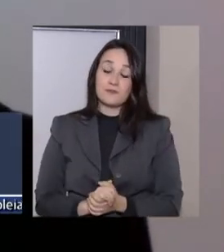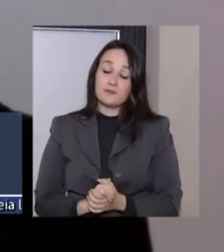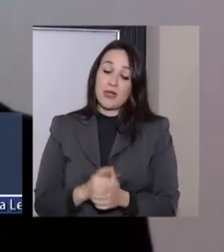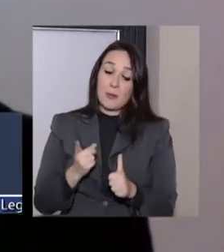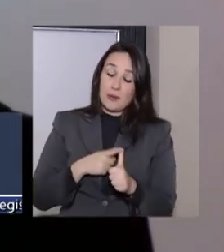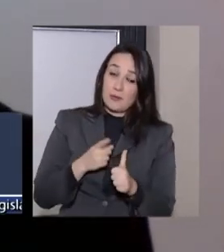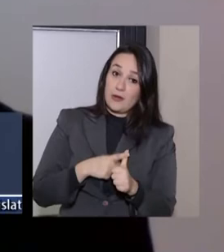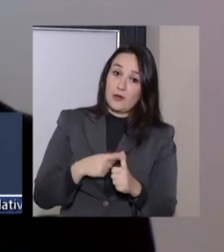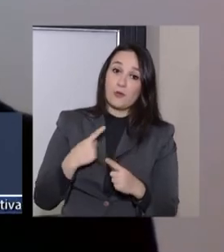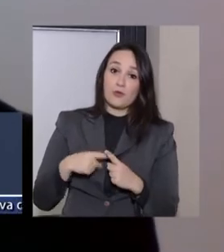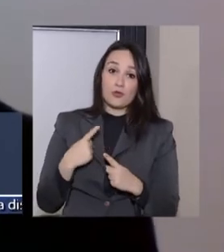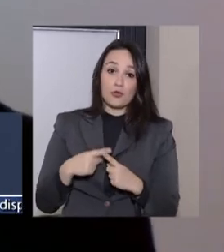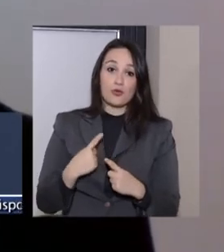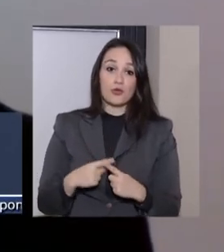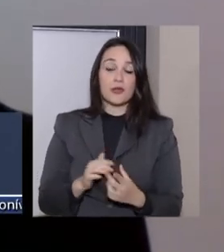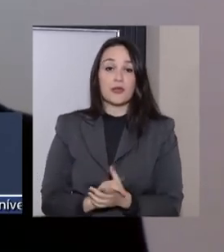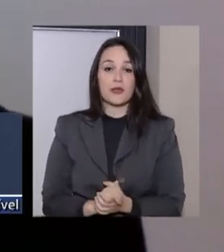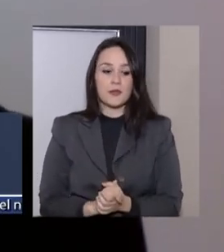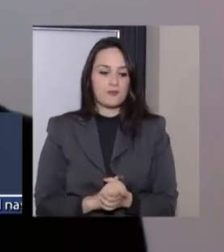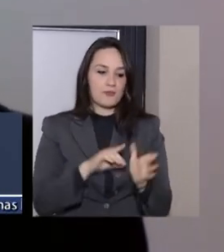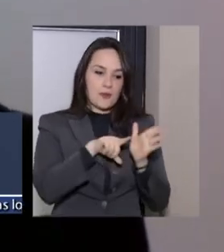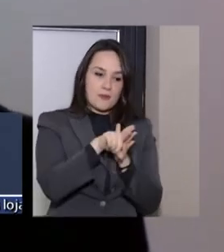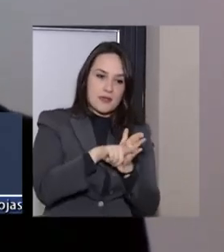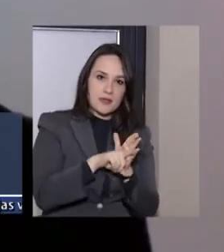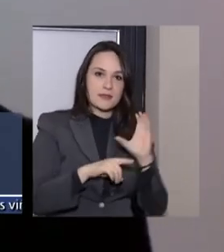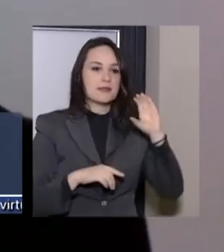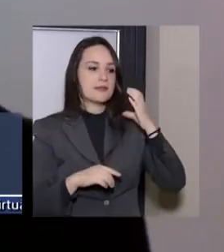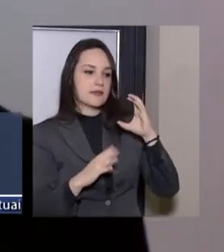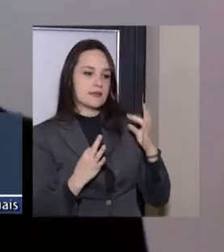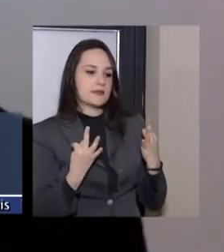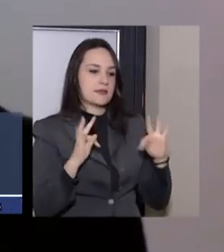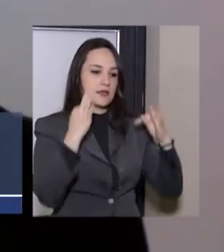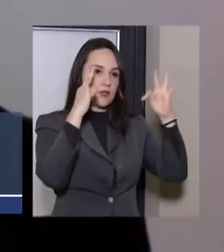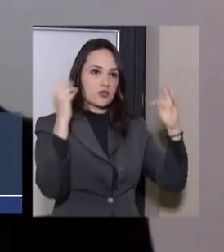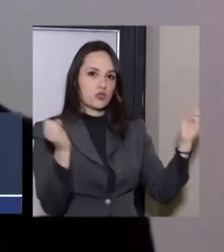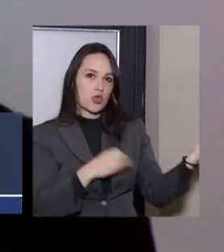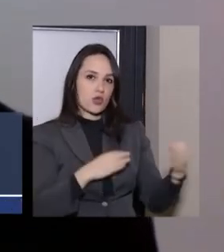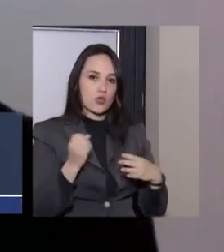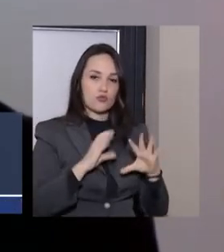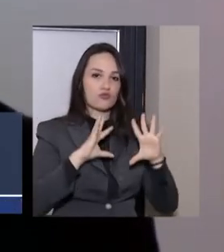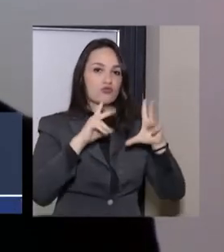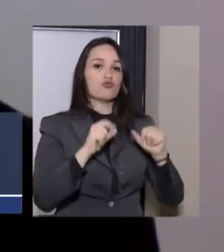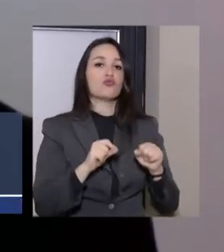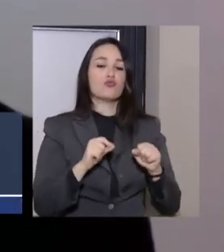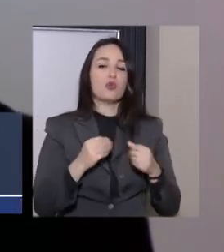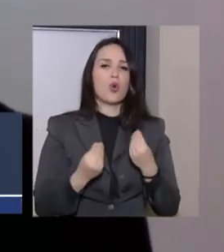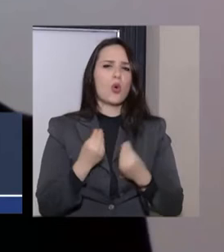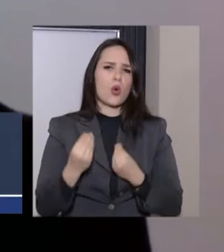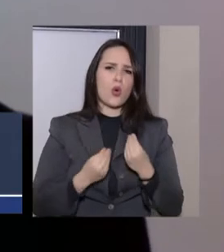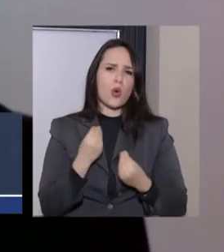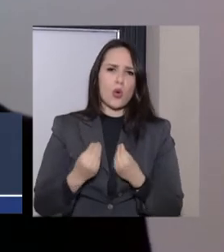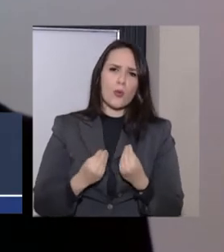porque a pesquisa, a ciência, a tecnologia e a inovação, ela tem que ser levada em consideração em tudo aquilo que